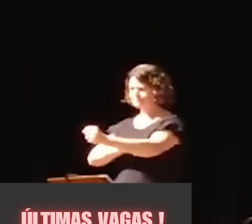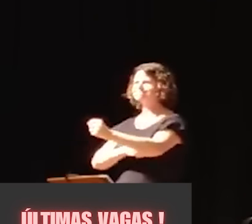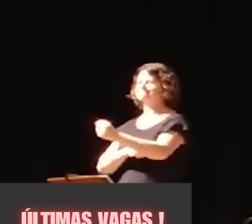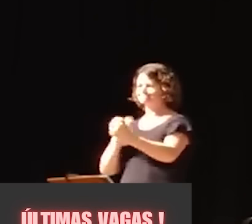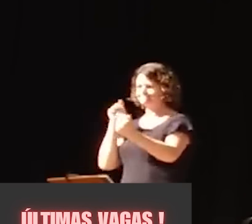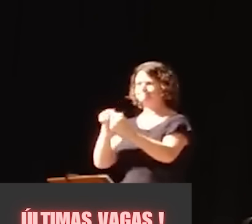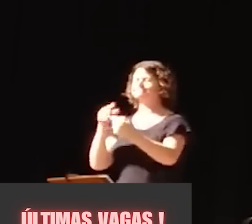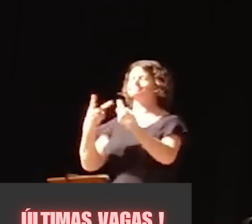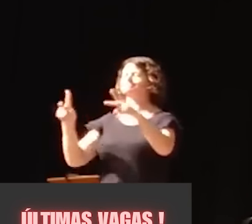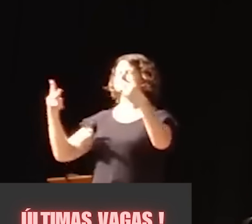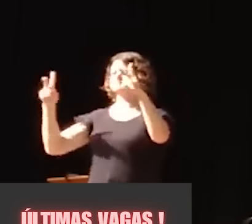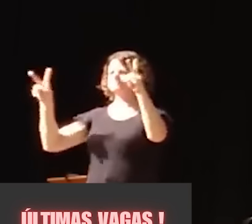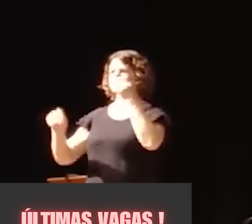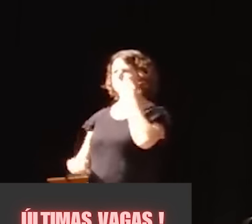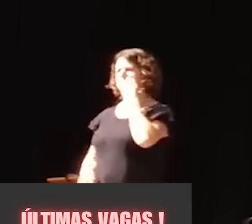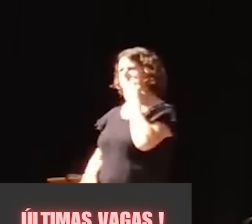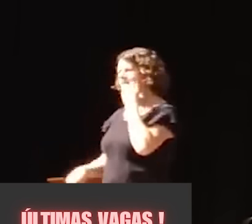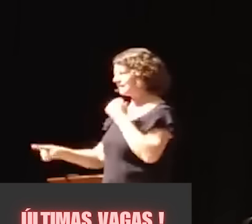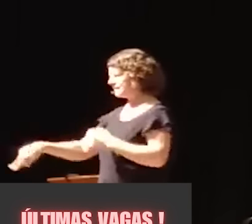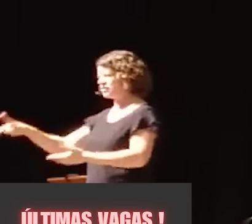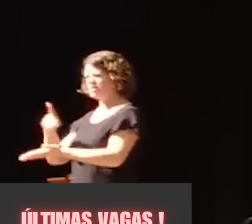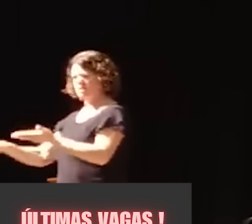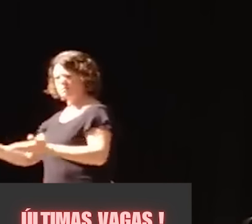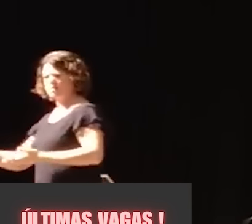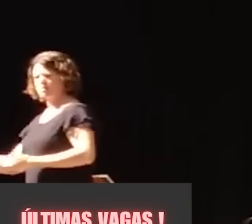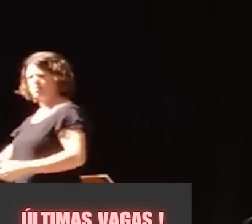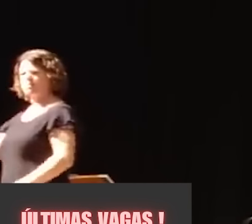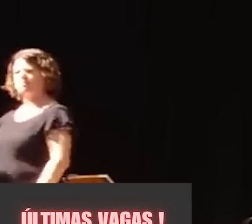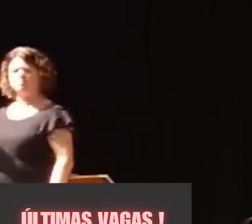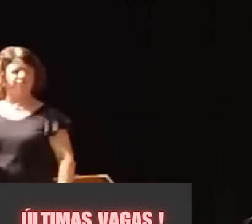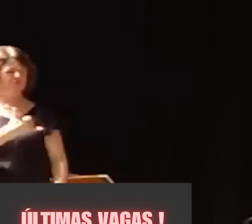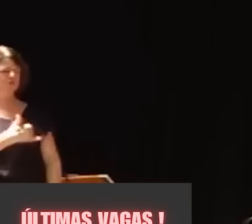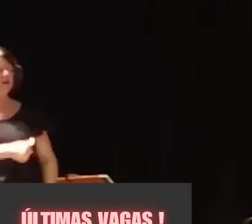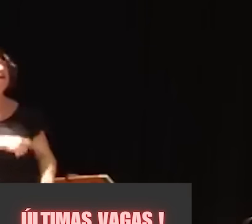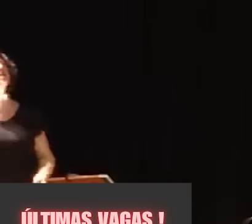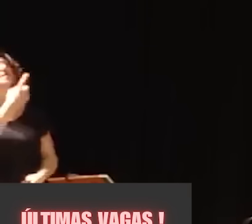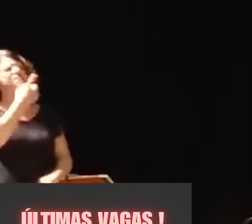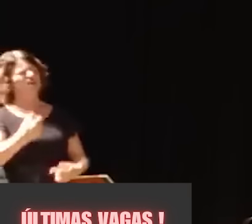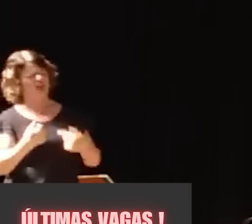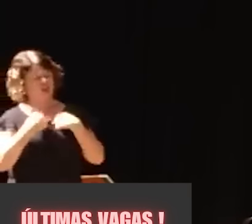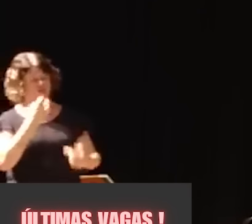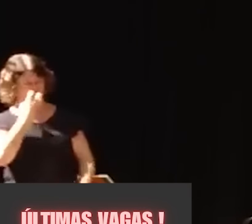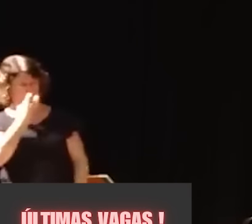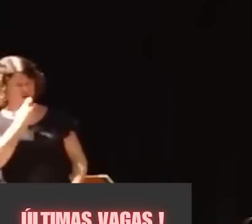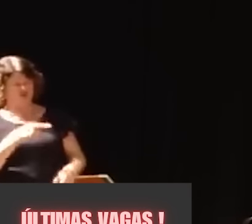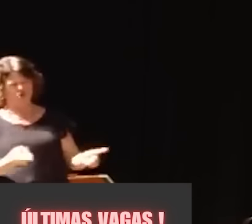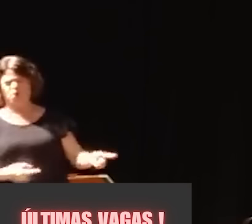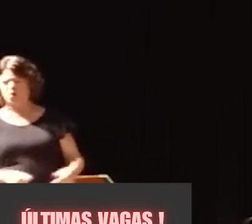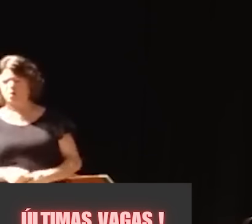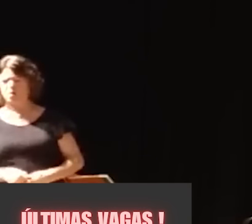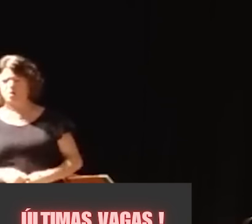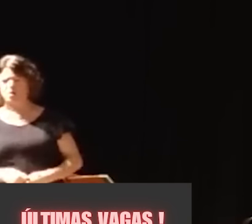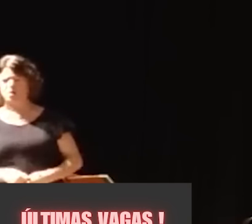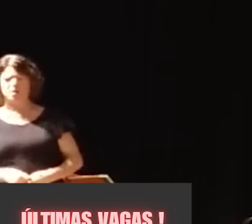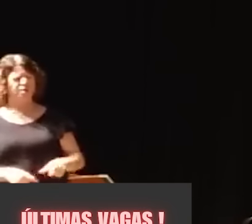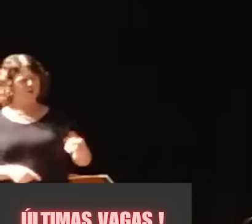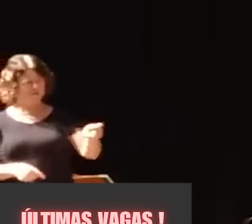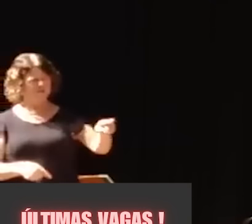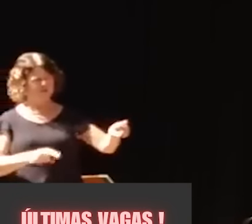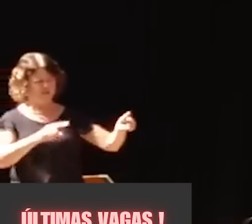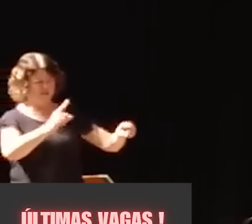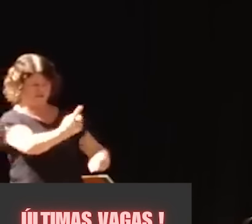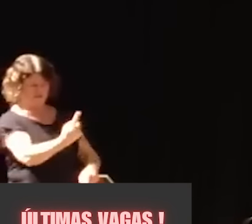disse pois o filisteu a Davi sou eu algum cão para tu vines a mim com paus e o filisteu pelos seus